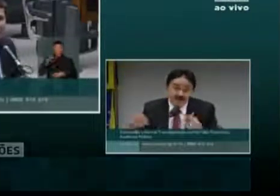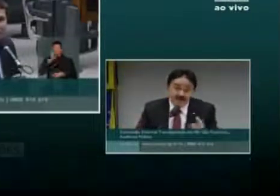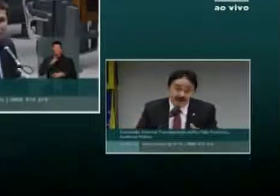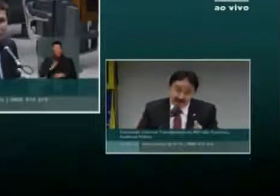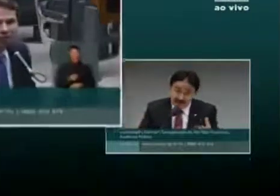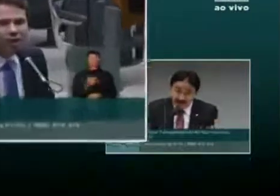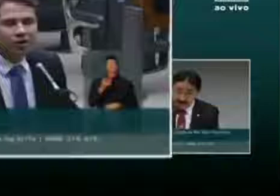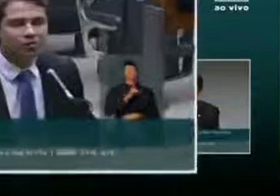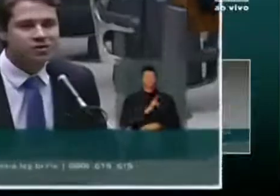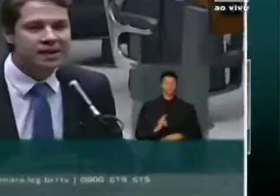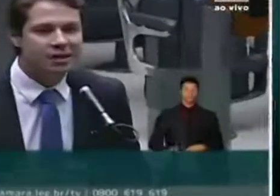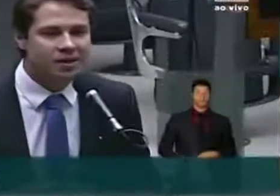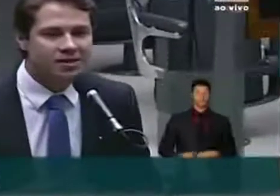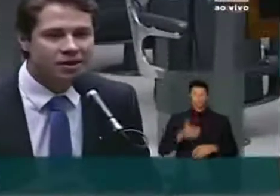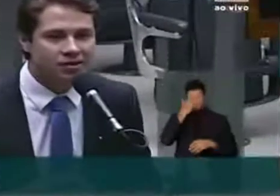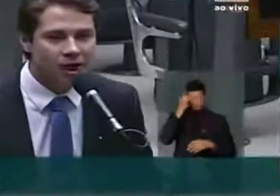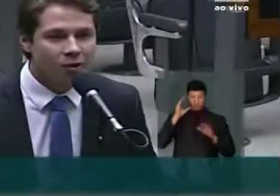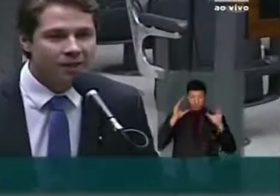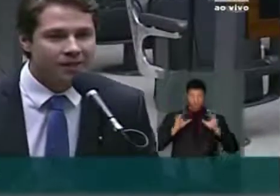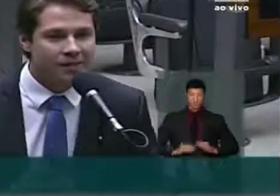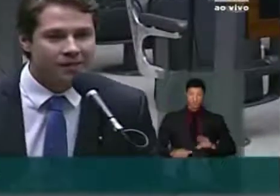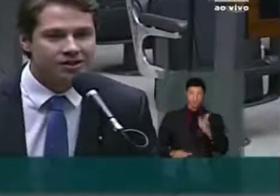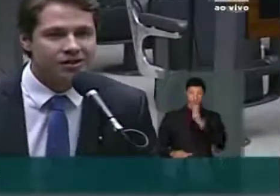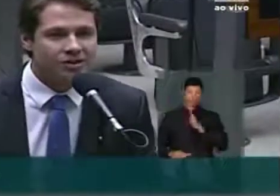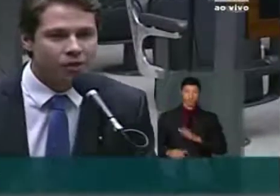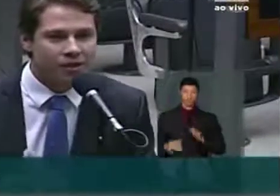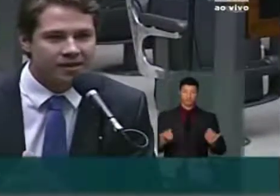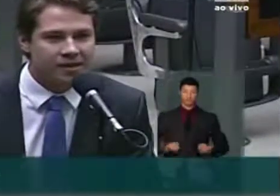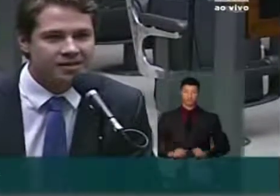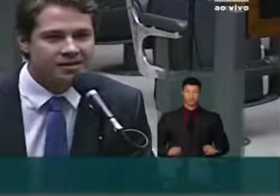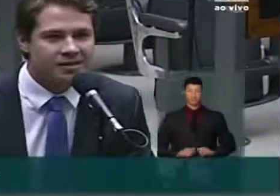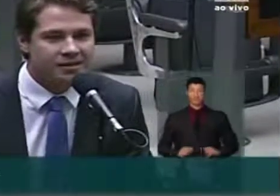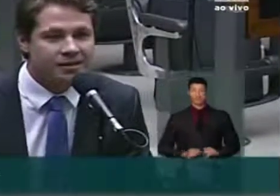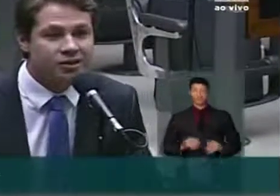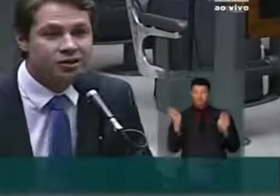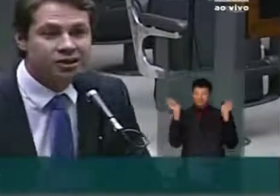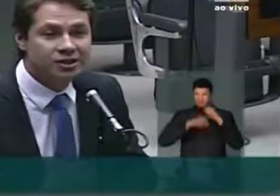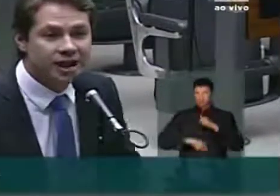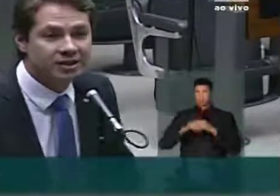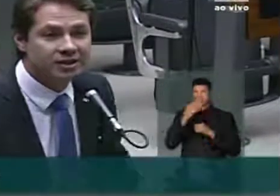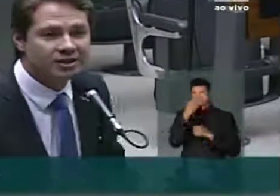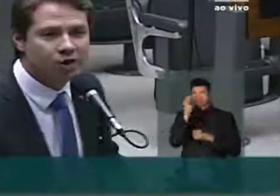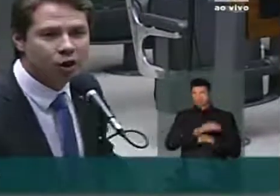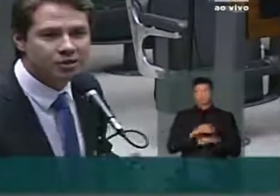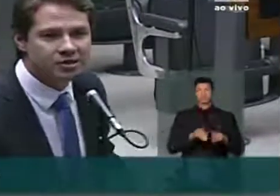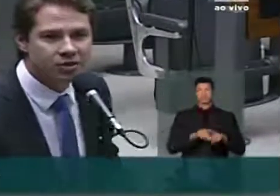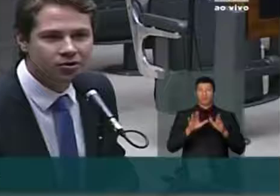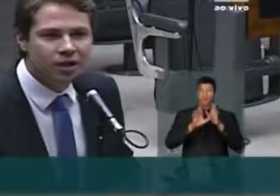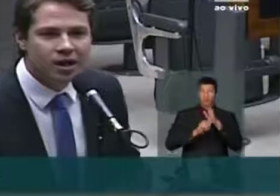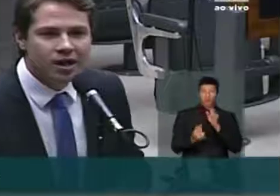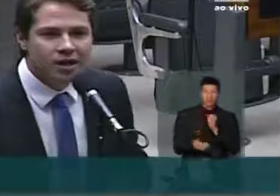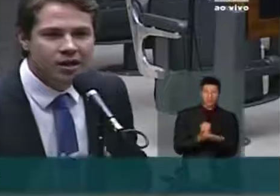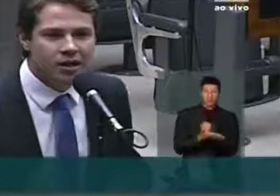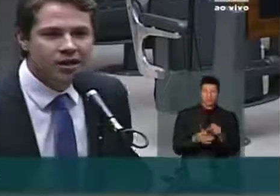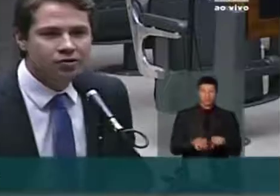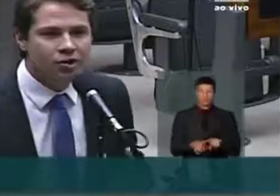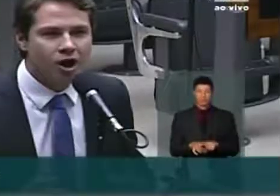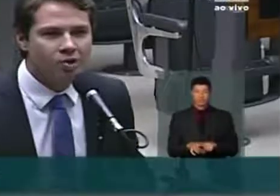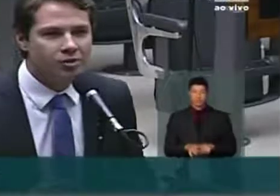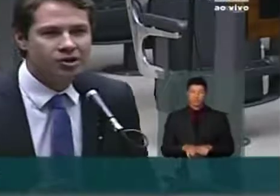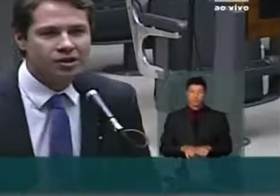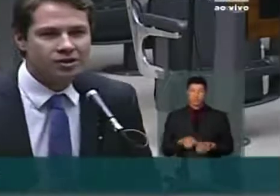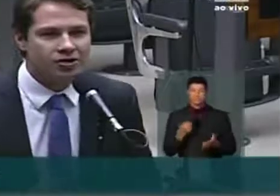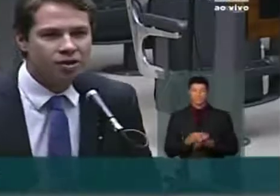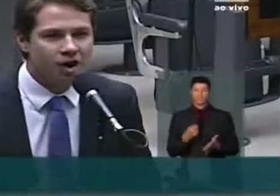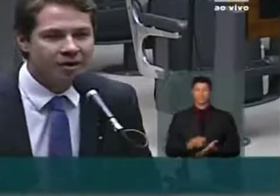a esse governo. O cidadão brasileiro não aguenta mais tanta incompetência, tanta desonestidade, tanta corrupção, e